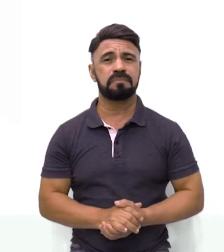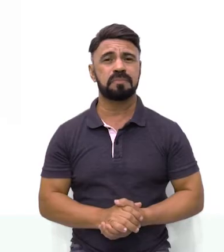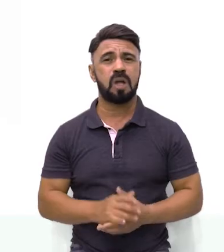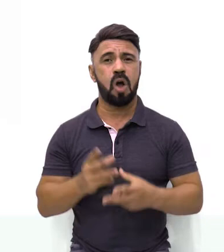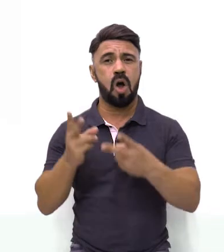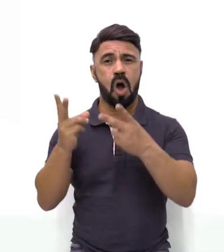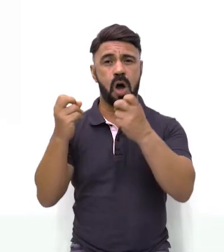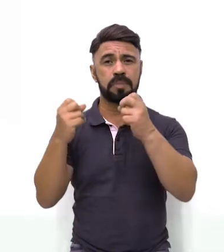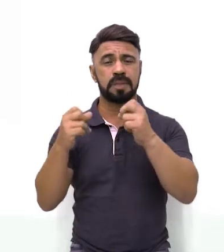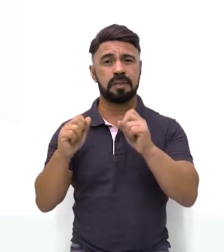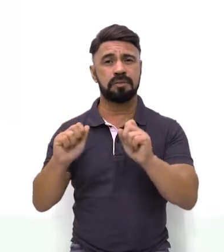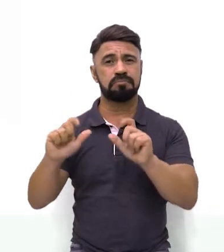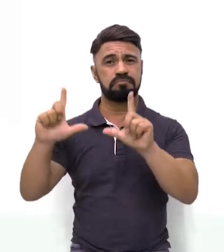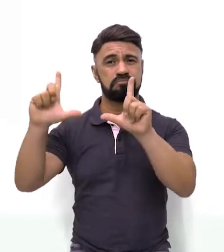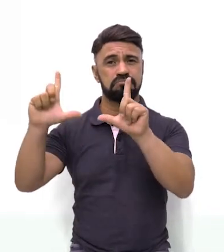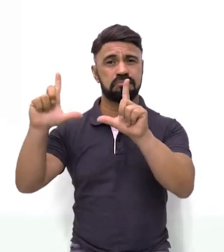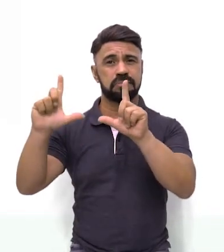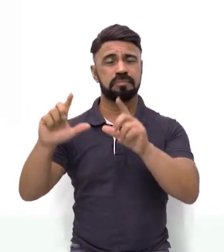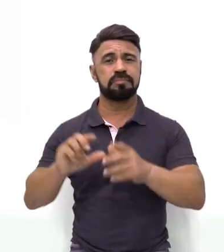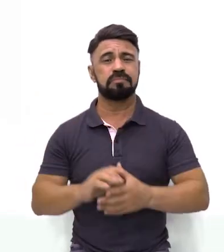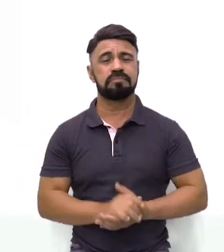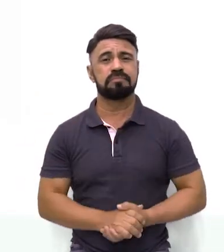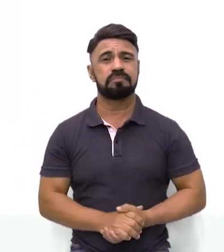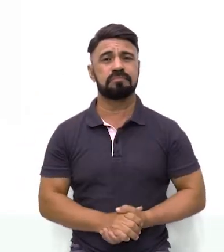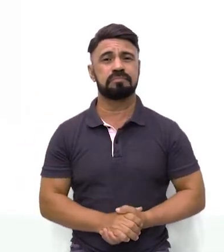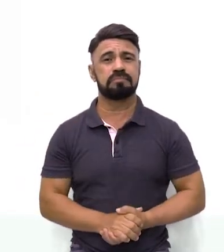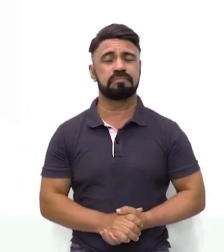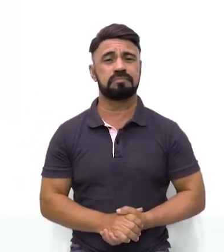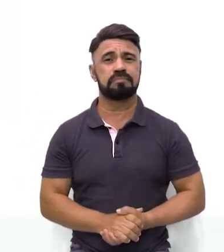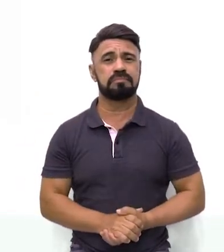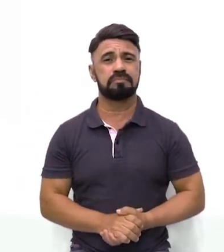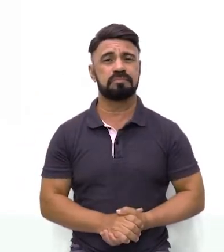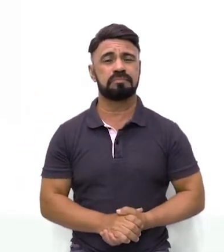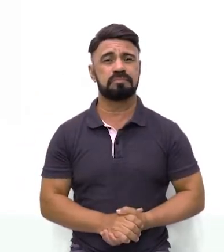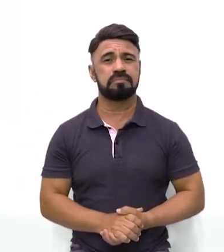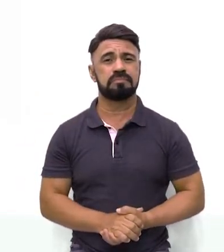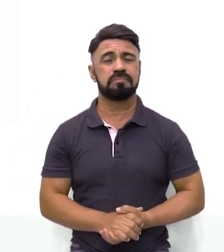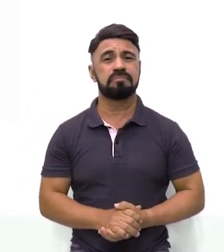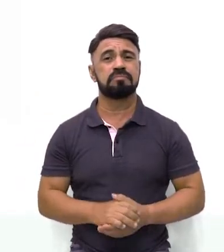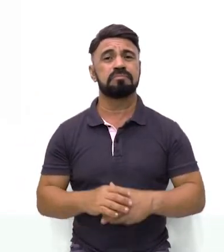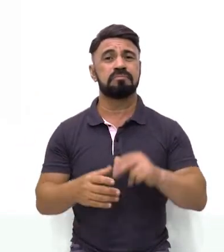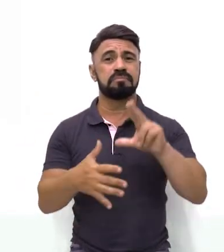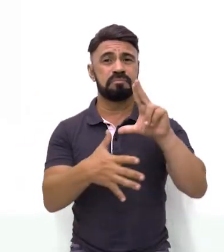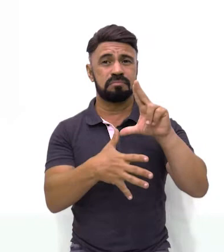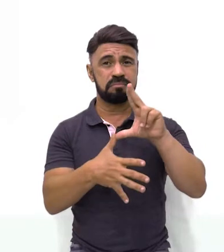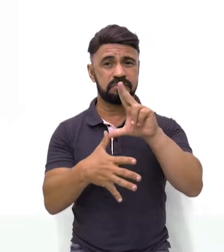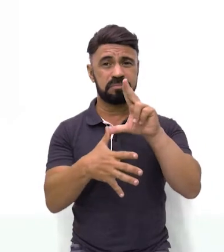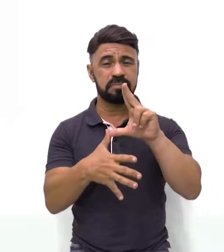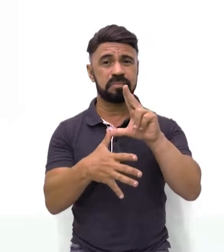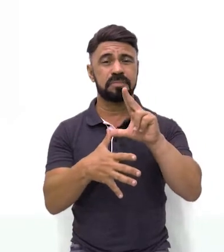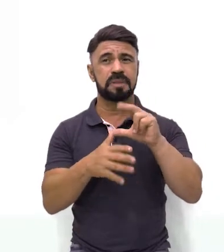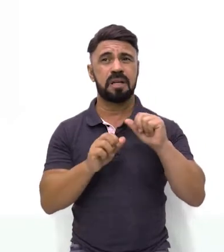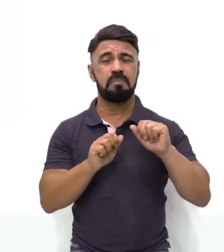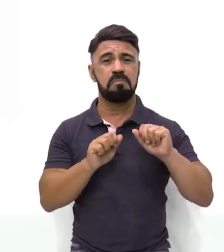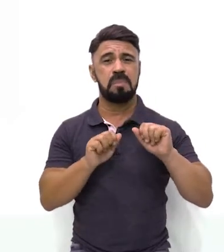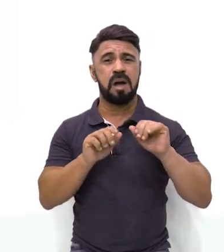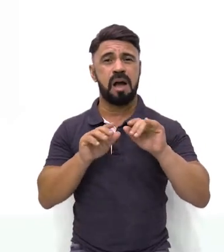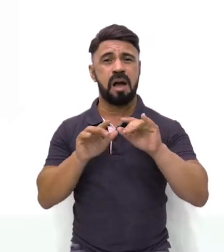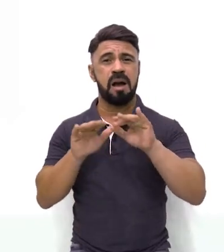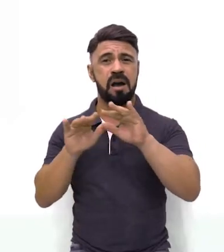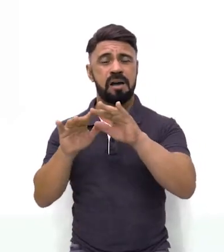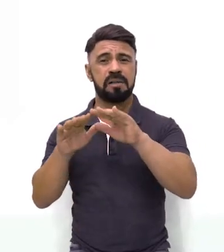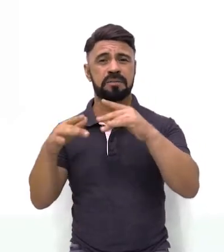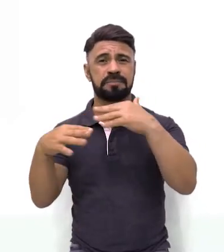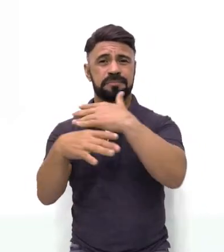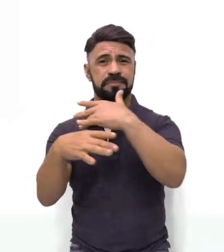Observe esse gráfico e no gráfico vem mostrando justamente o quanto a América Latina se urbanizou a partir